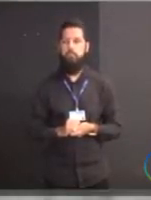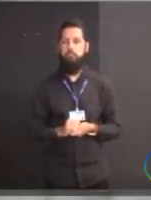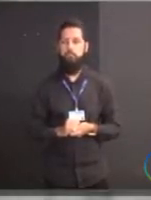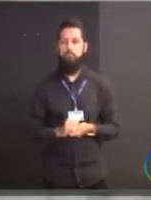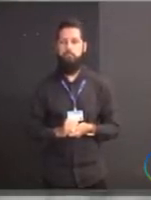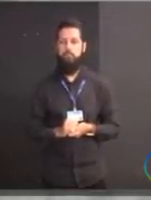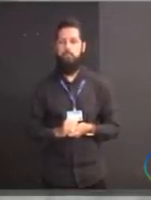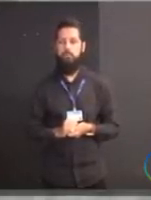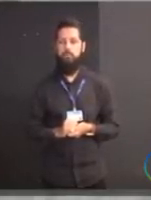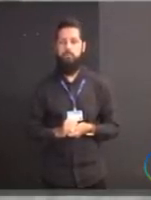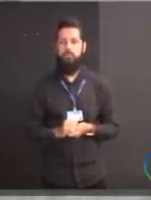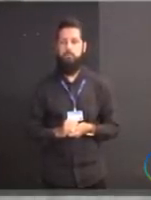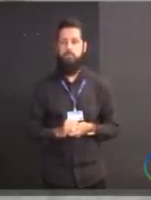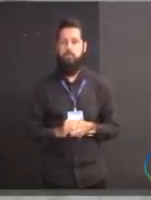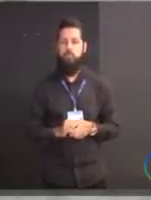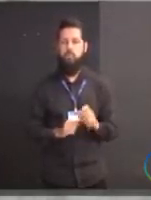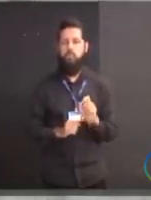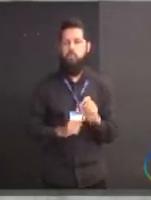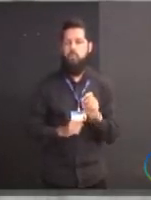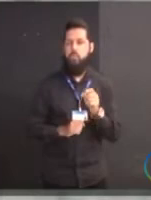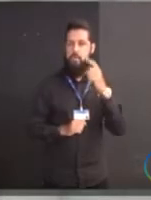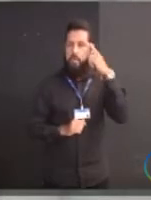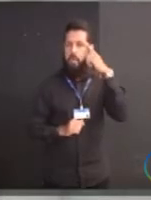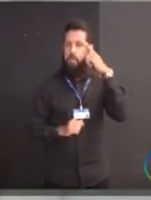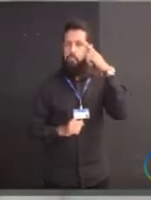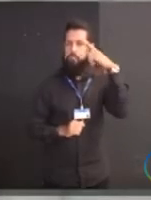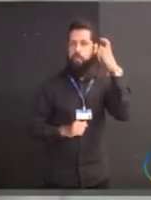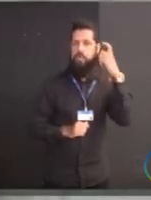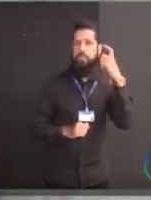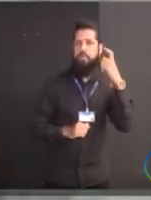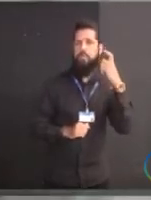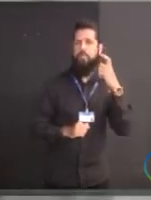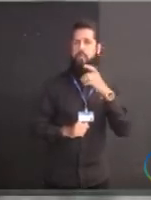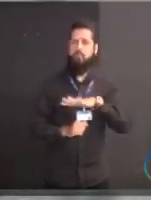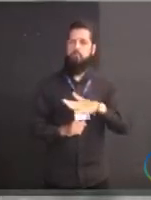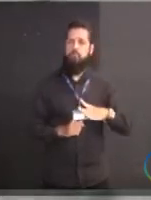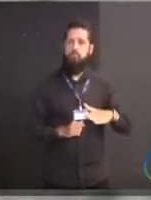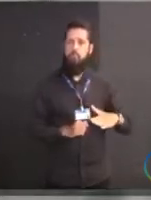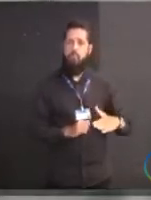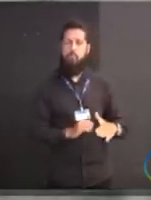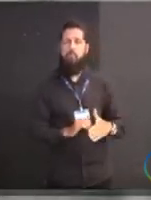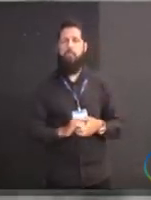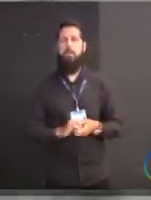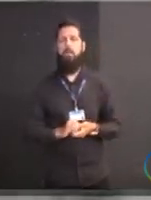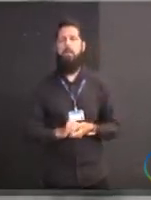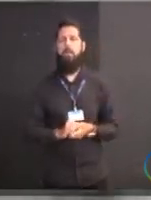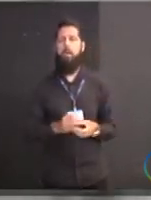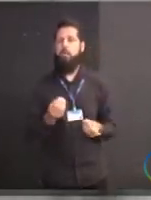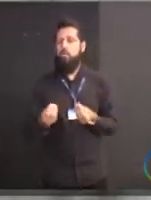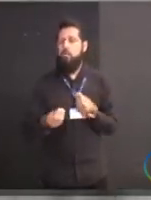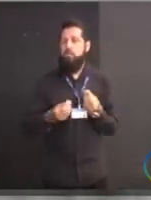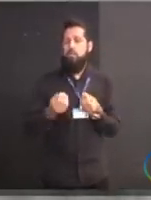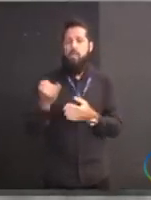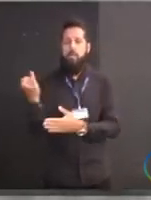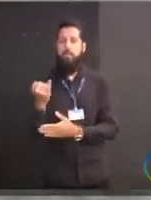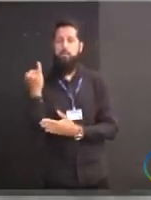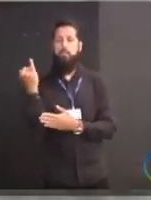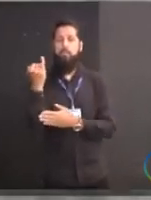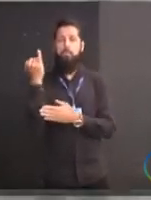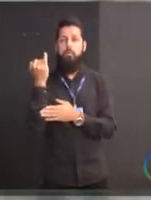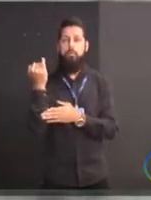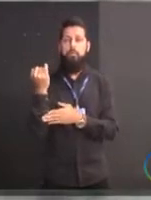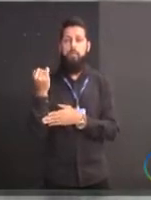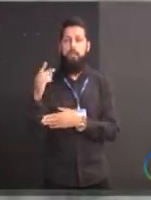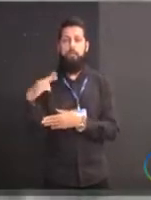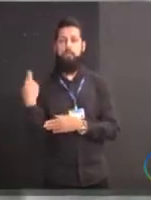é interessante e válido numa região não é válido nem interessante em outra região.